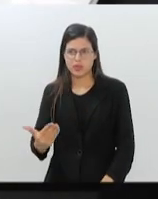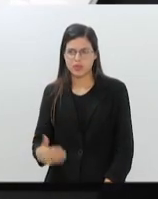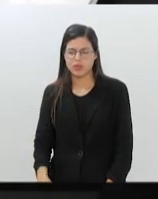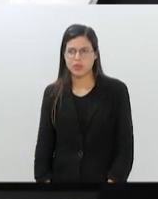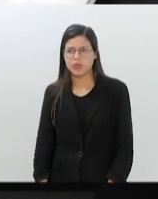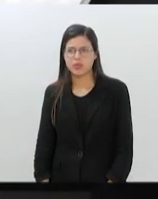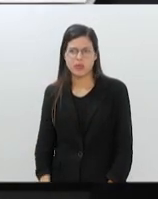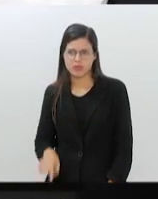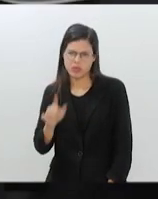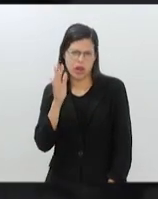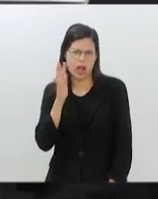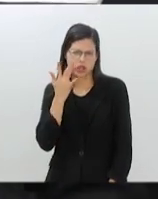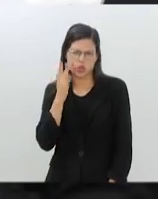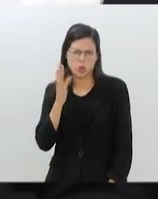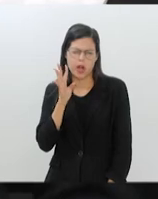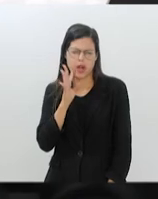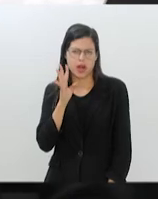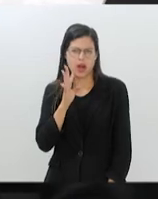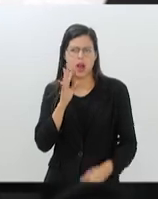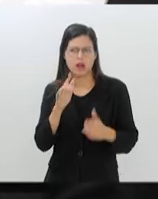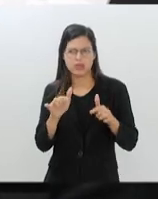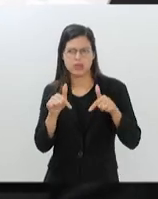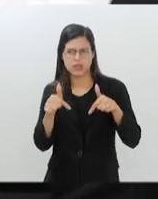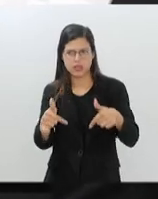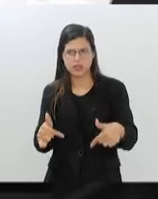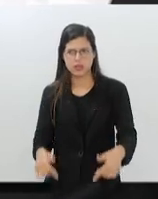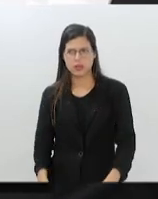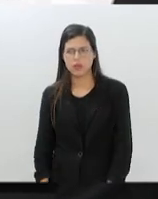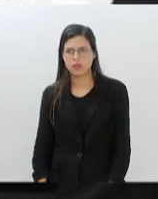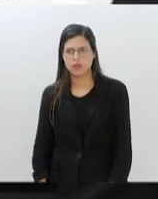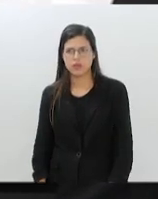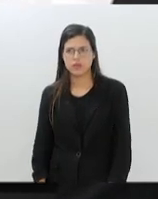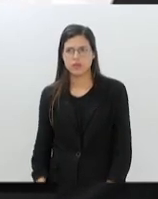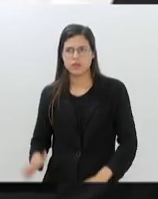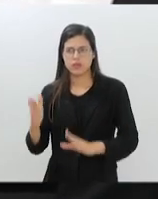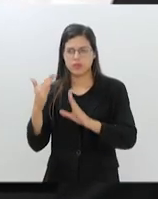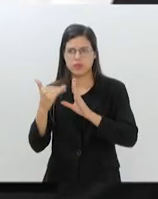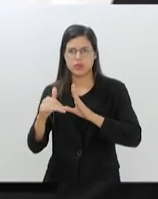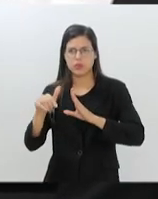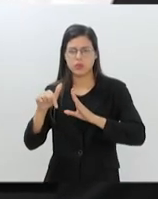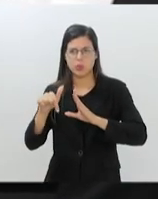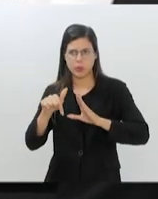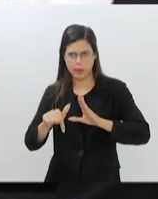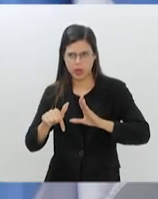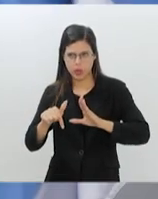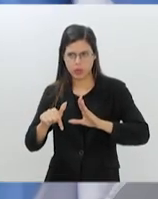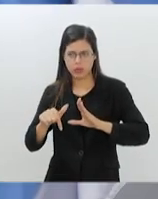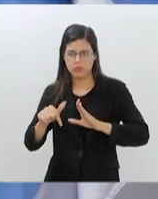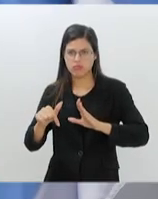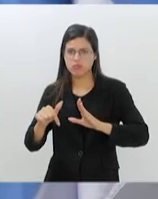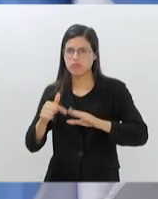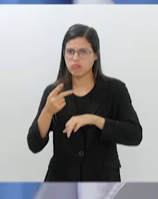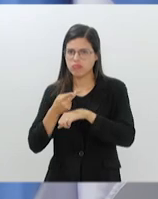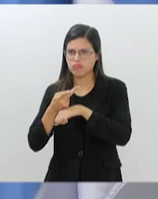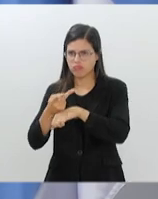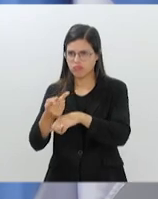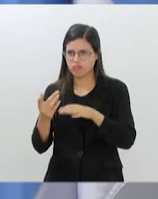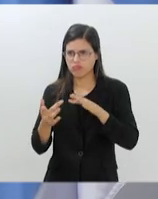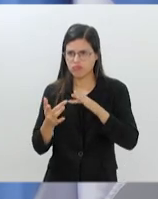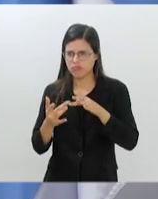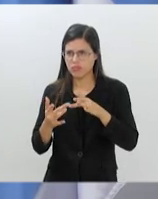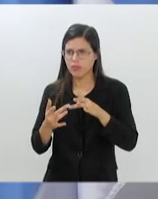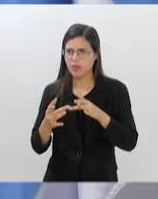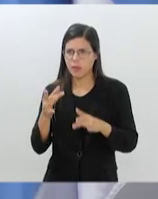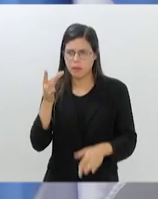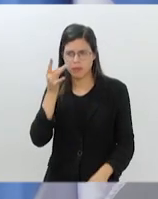muito bacana essa iniciativa e resolveu gastar levamos adiante aí mandou pra senhora foi e-mail foi lá Foi lá ele foi lá